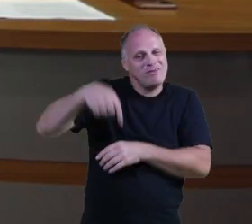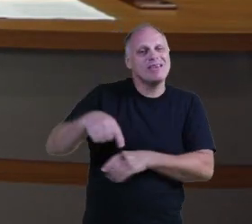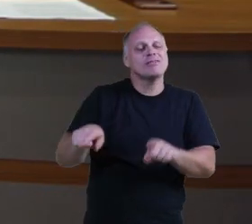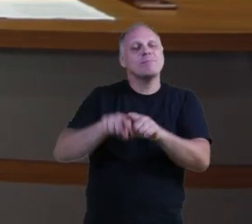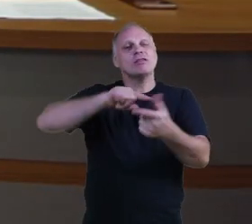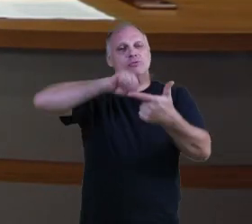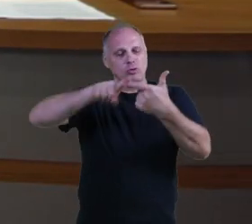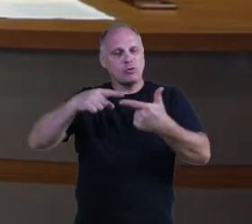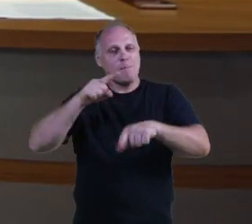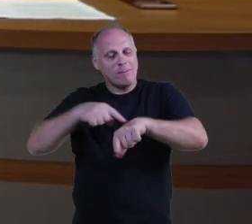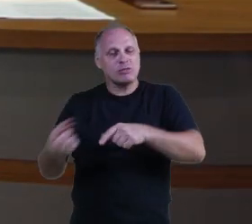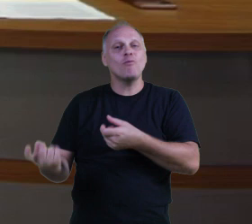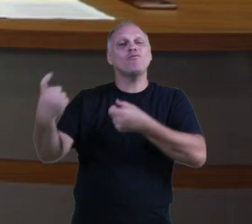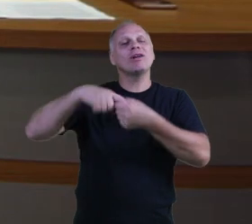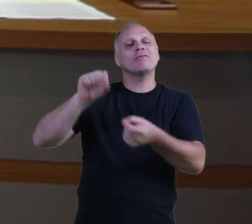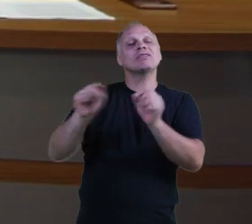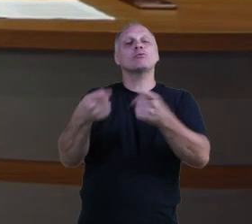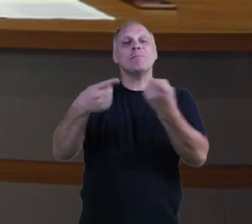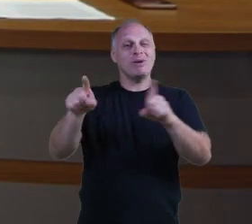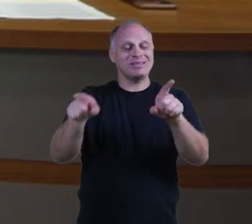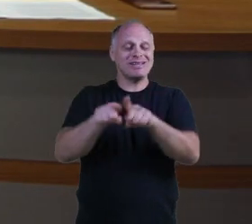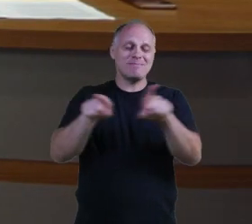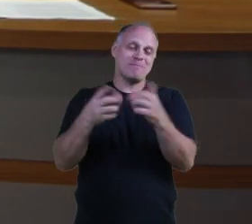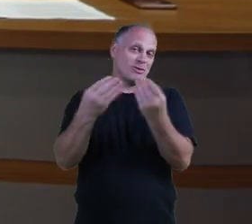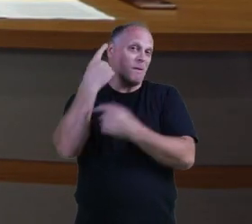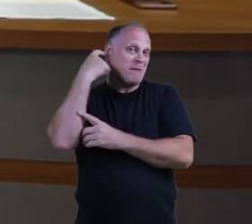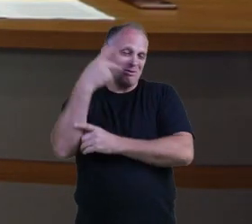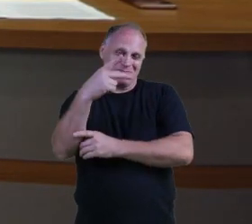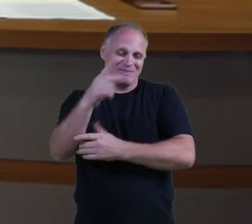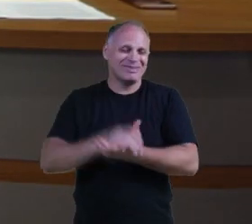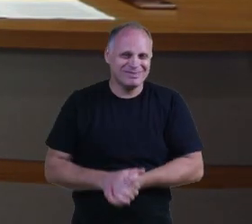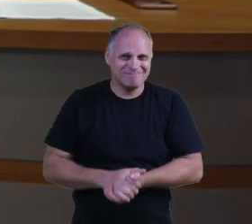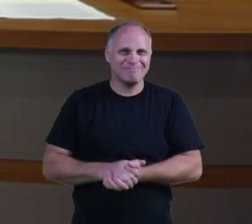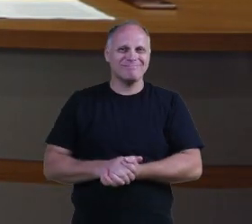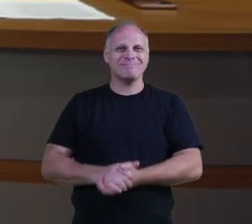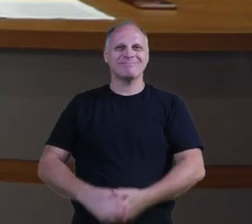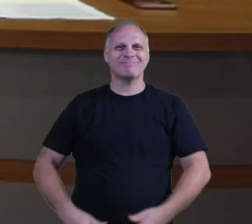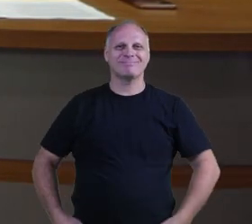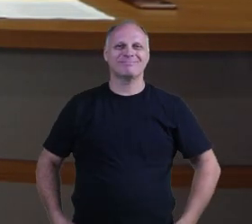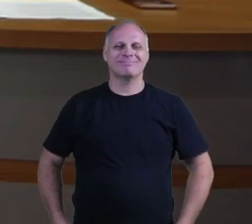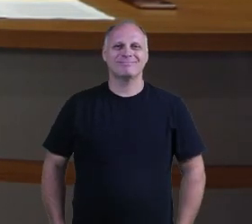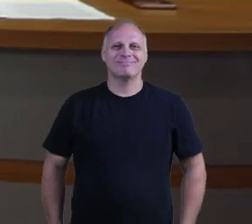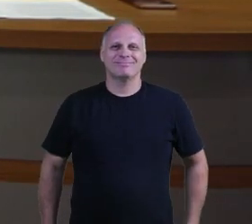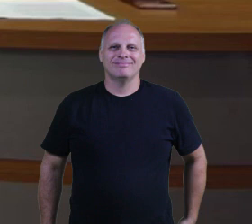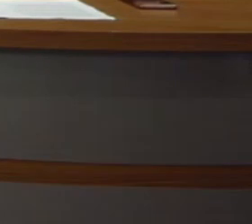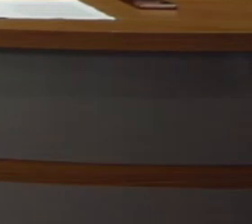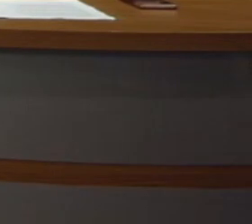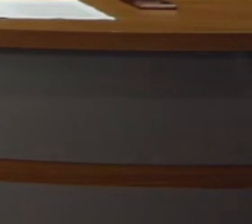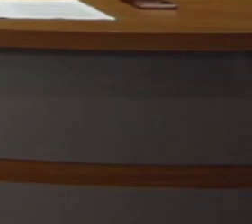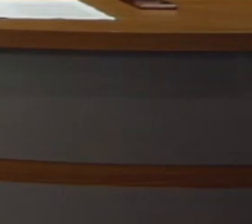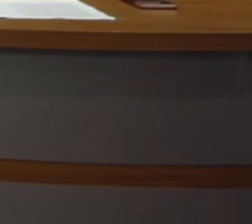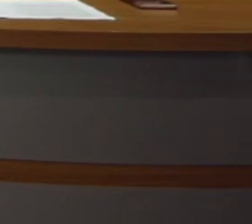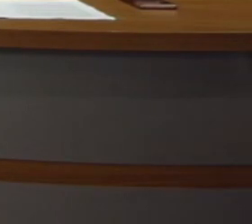bateria, né? Não desfilo mais, mas isso me faz bem. Me faz bem ver a